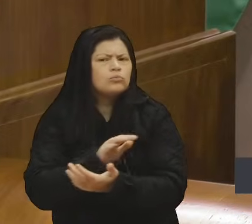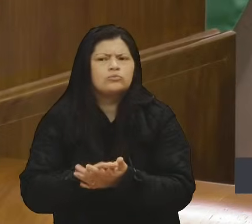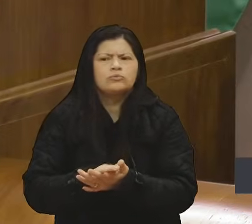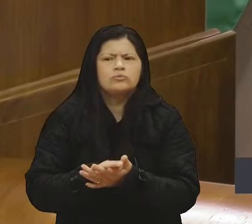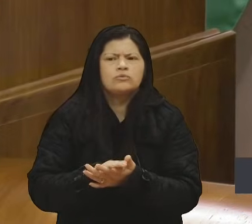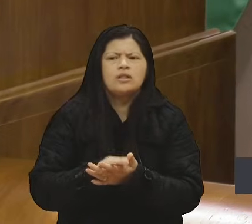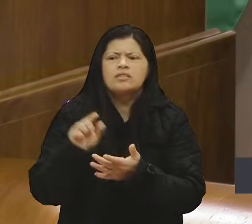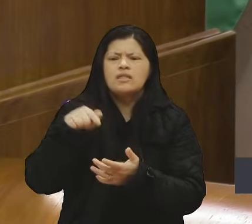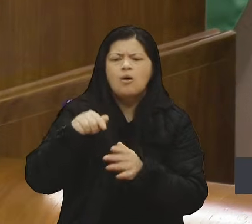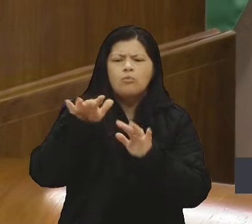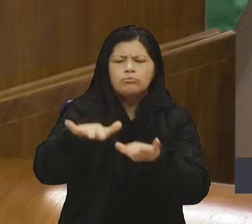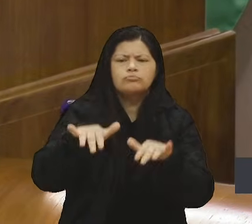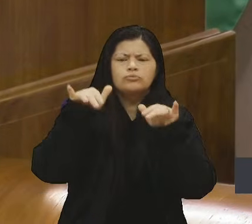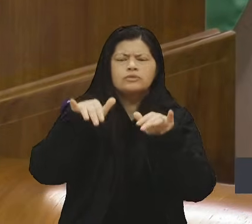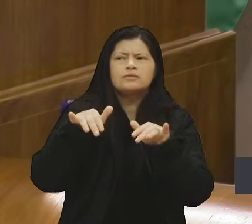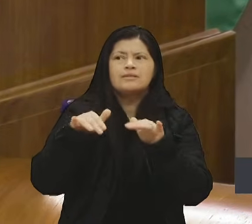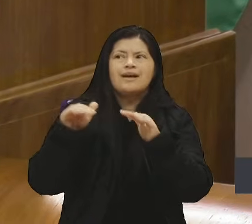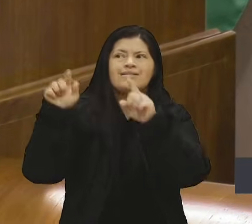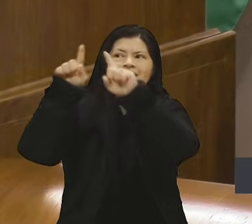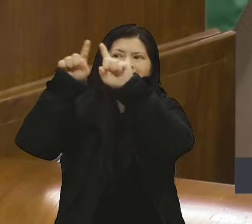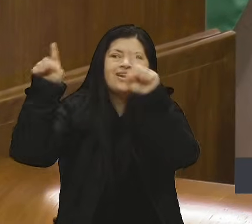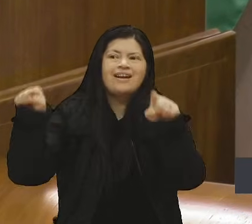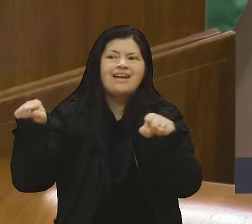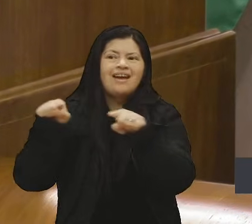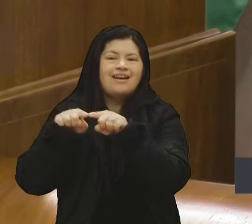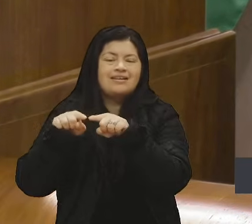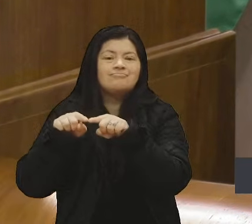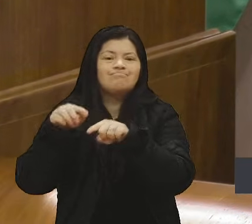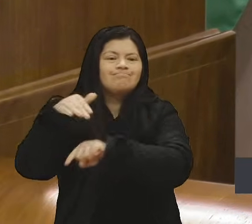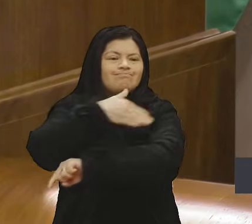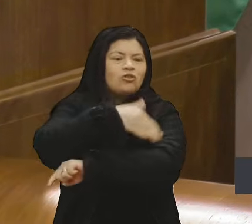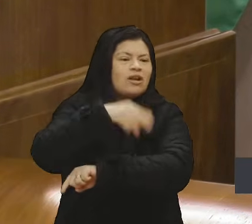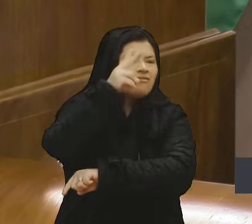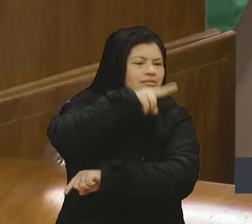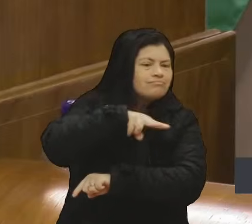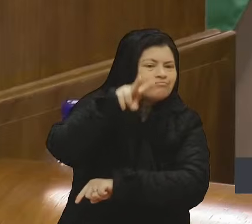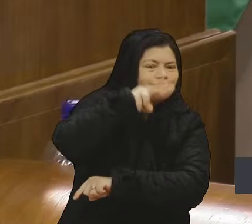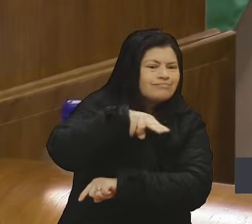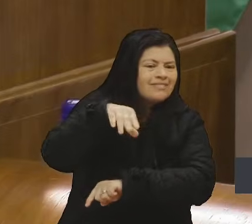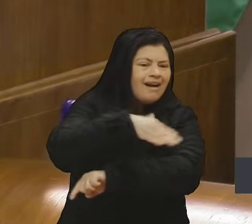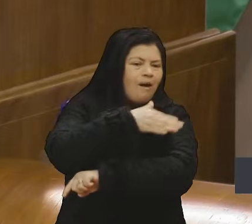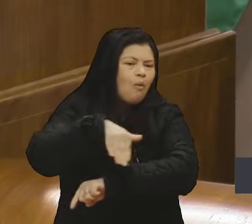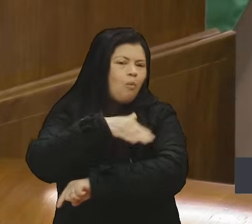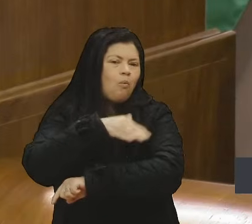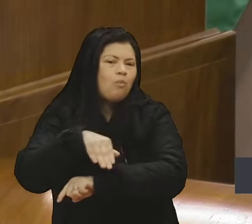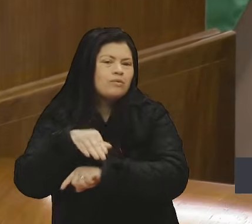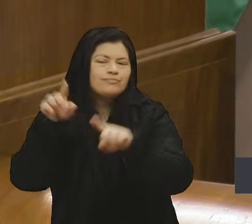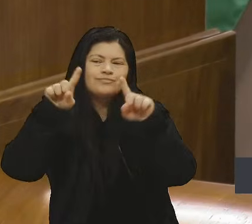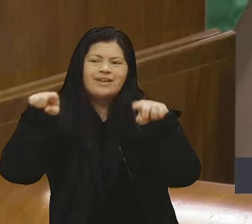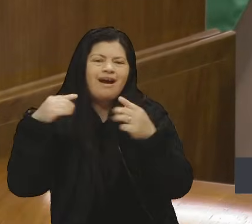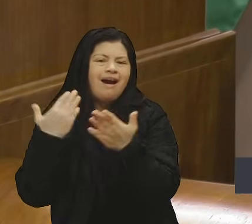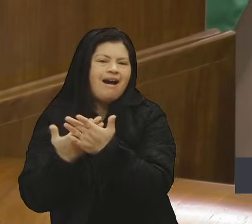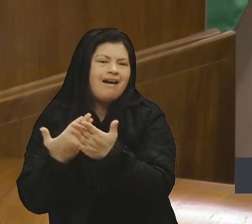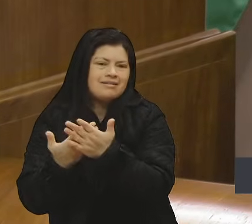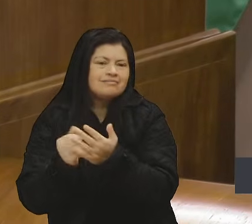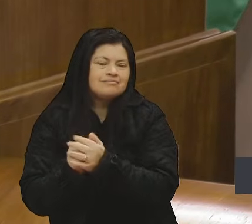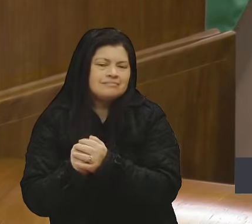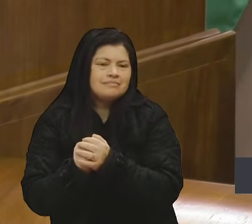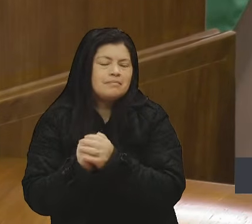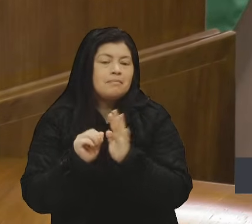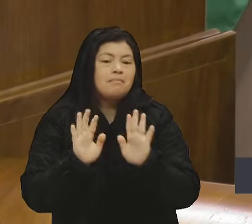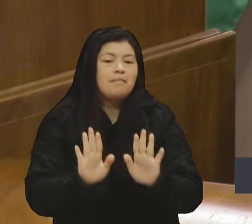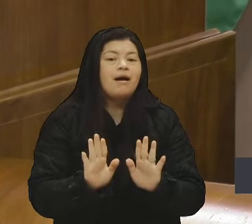janelas, porque estavam na aula, estavam vendo nossa mobilização na rua. Então, de promover, sei lá, aulas públicas, atos